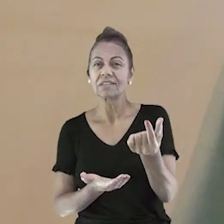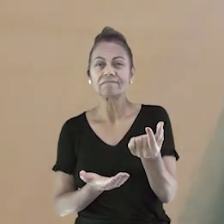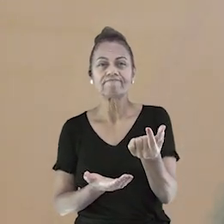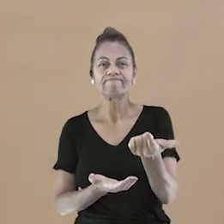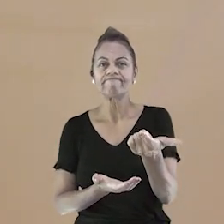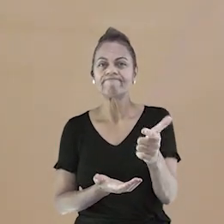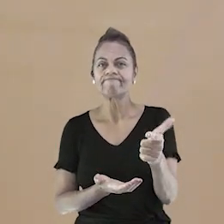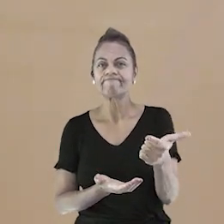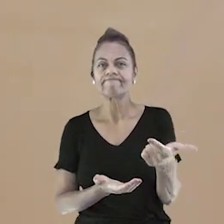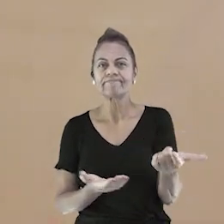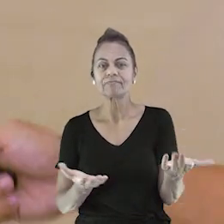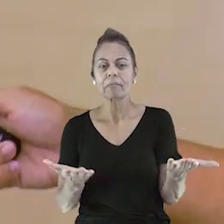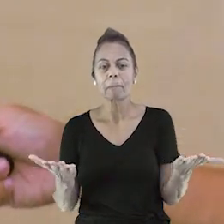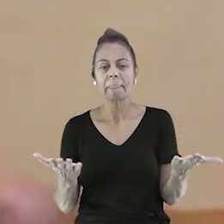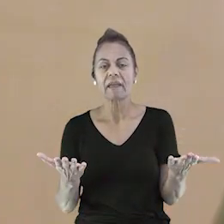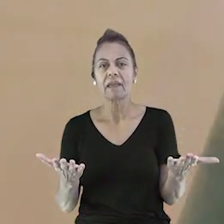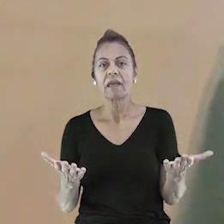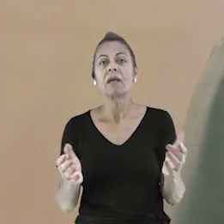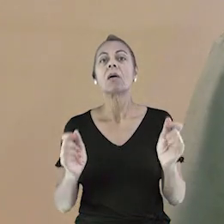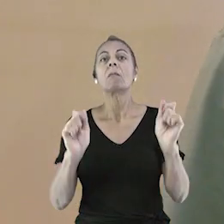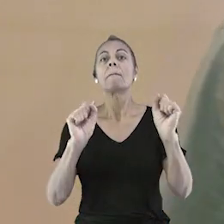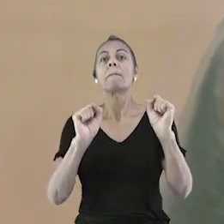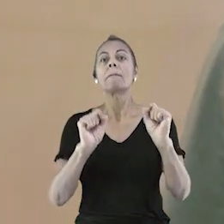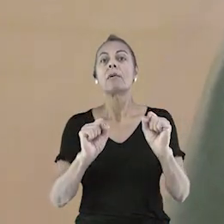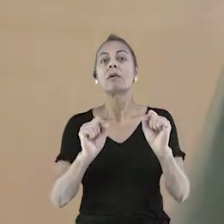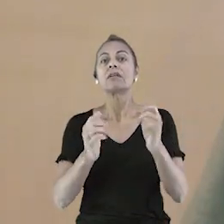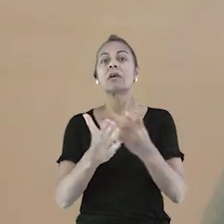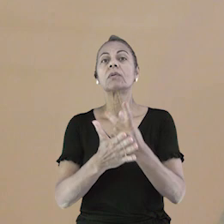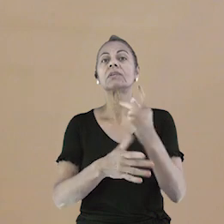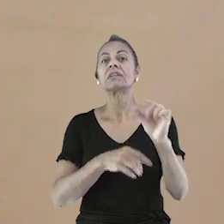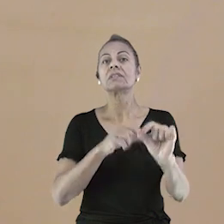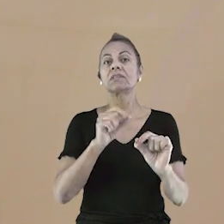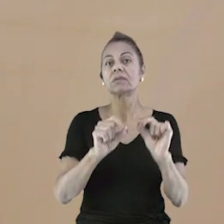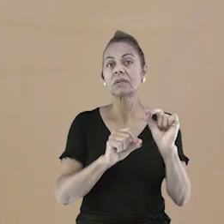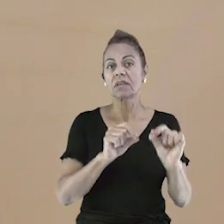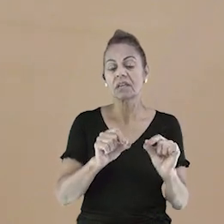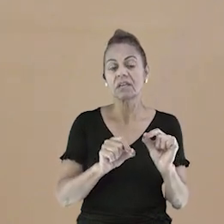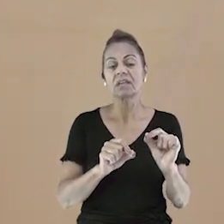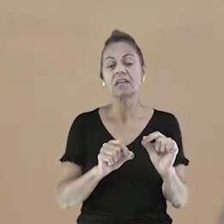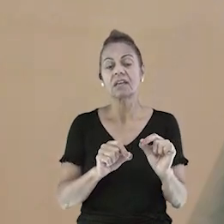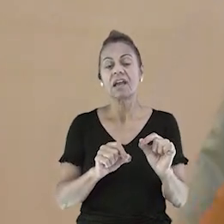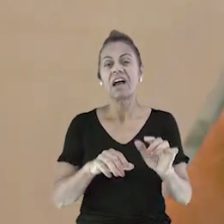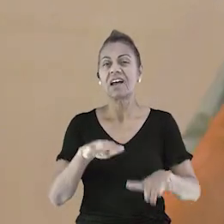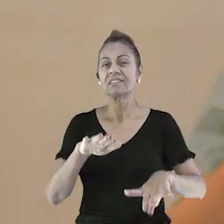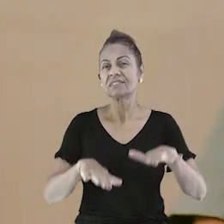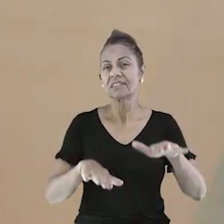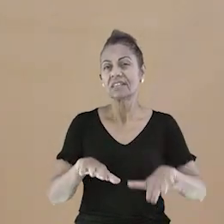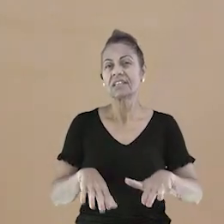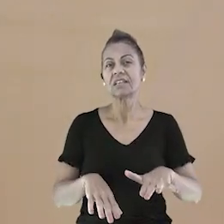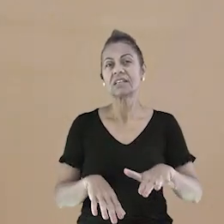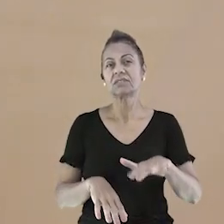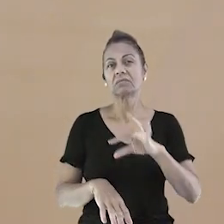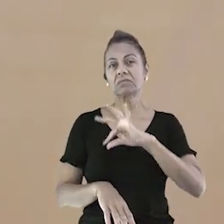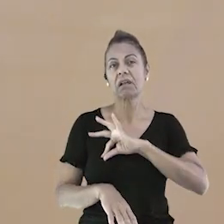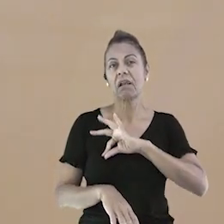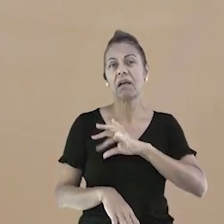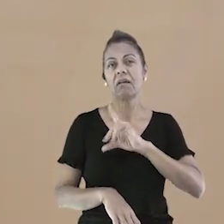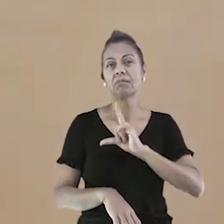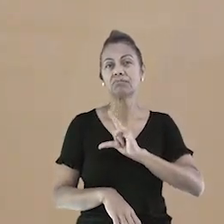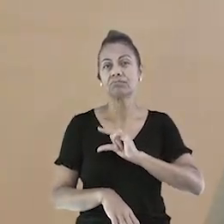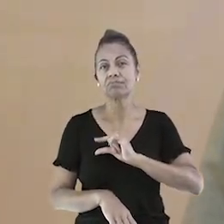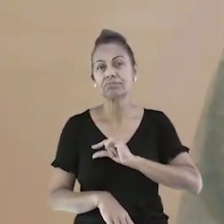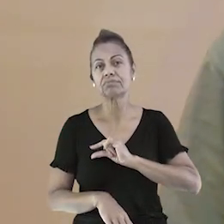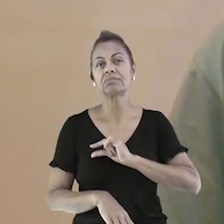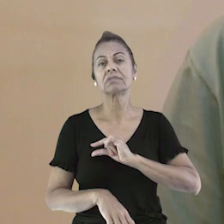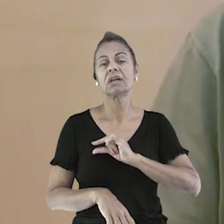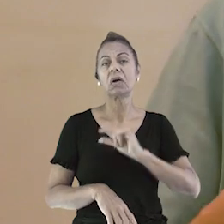retorno financeiro não seja o esperado. Isso pode acarretar em jornadas de trabalho extensas,